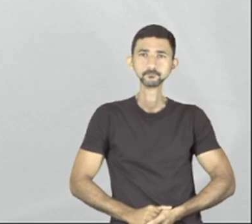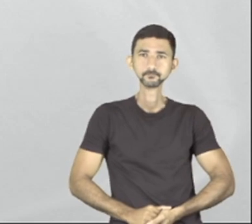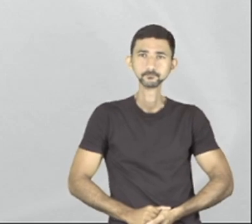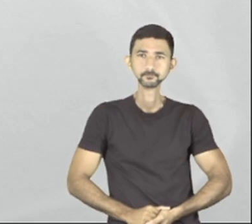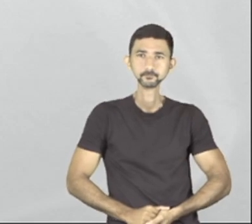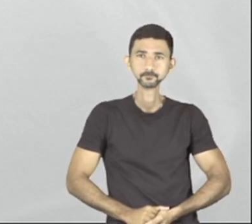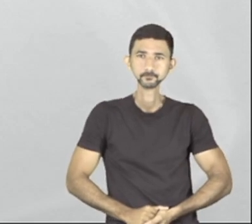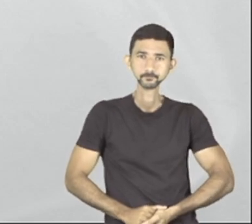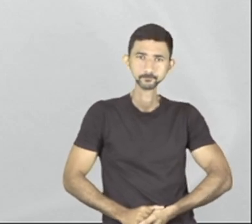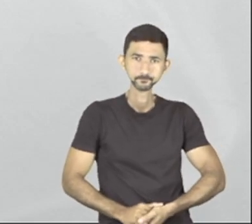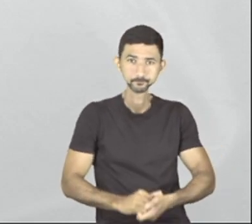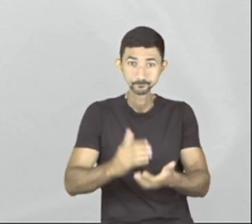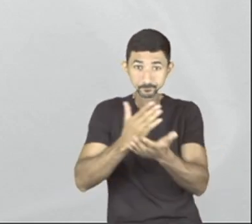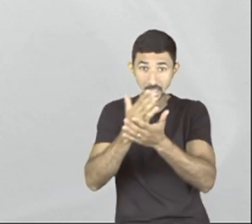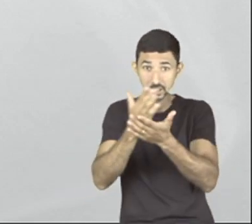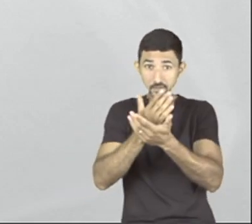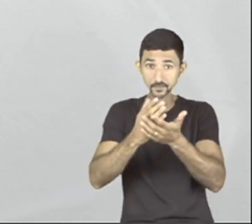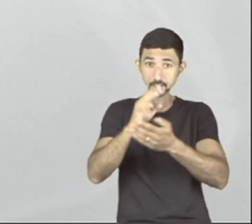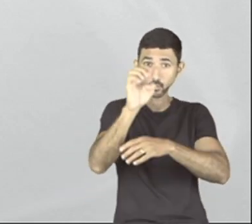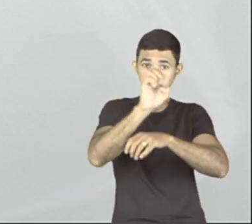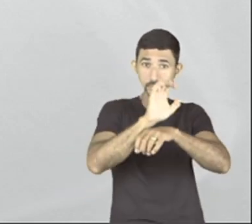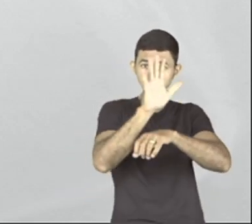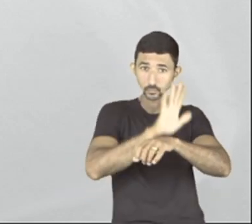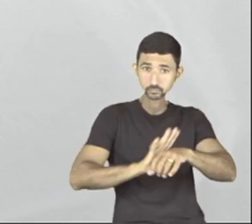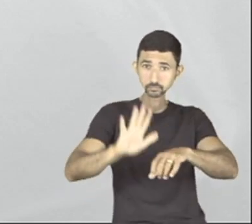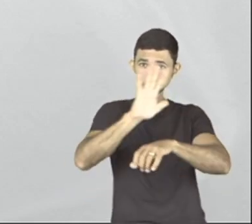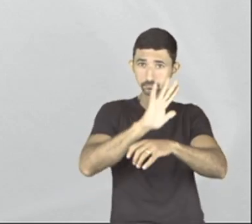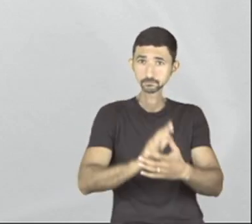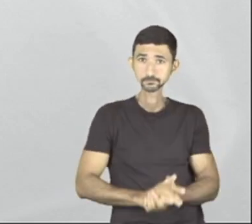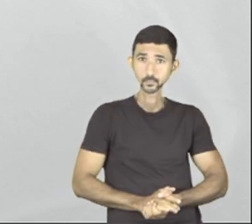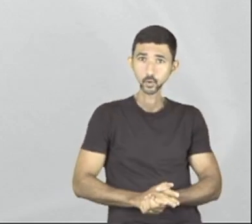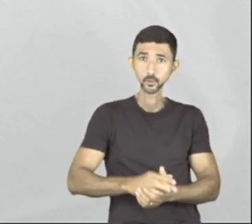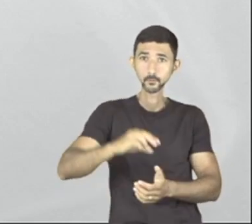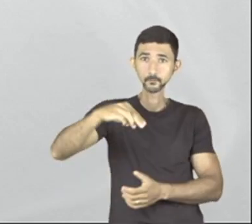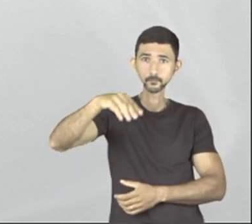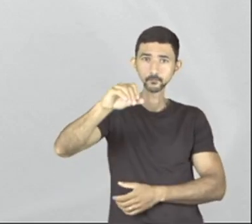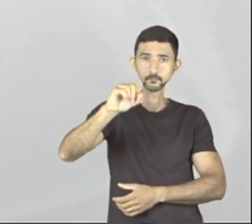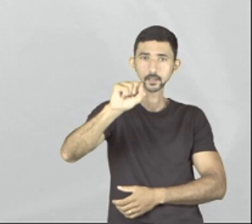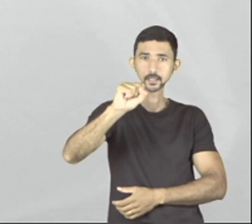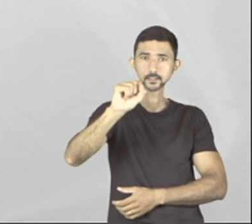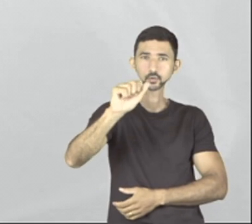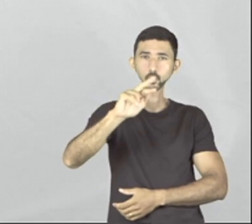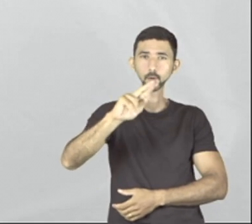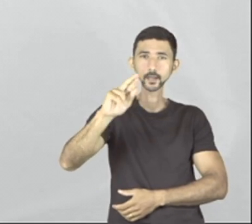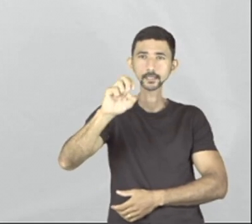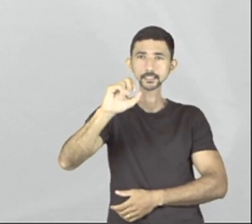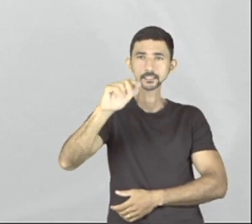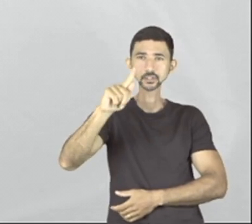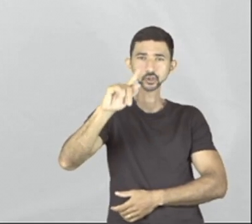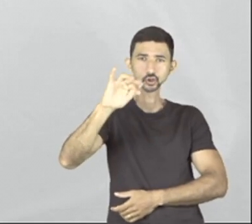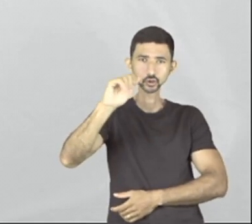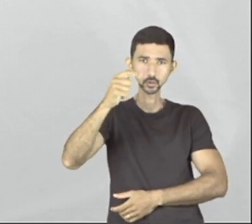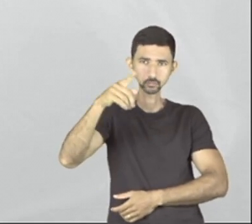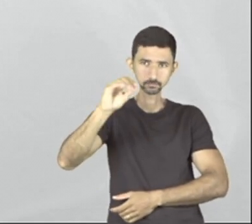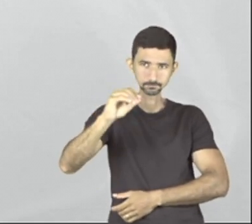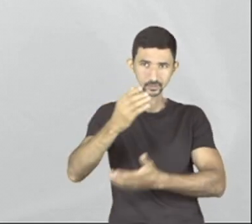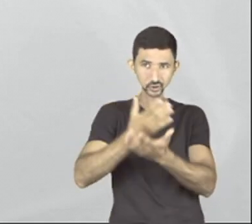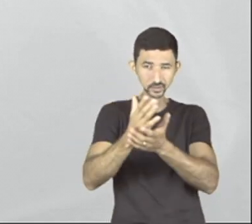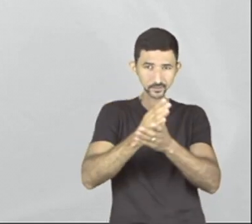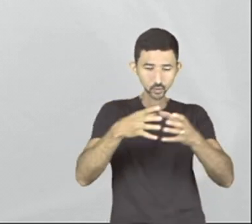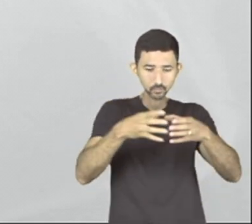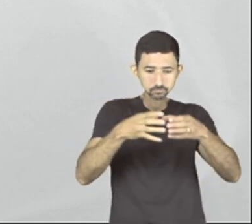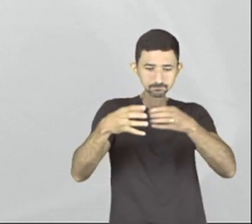só. As subdivisões do Pará eram assim, ó. Mesorregião, que era subdividida em micro-regiões.